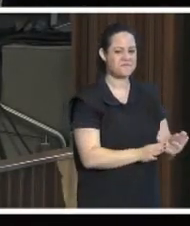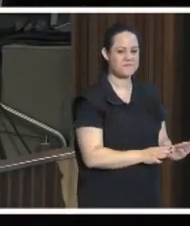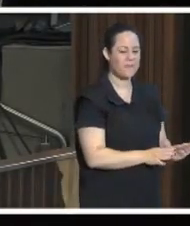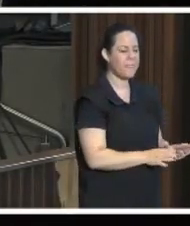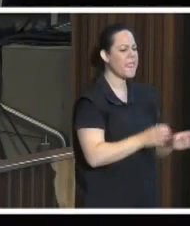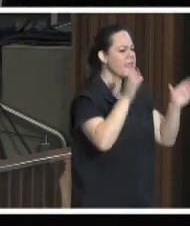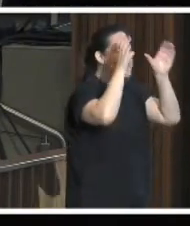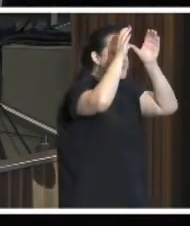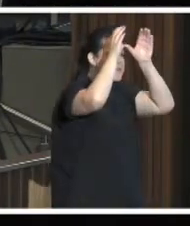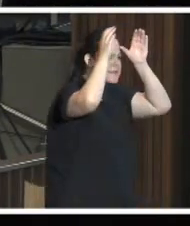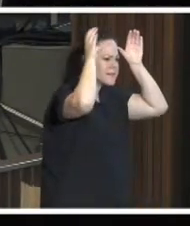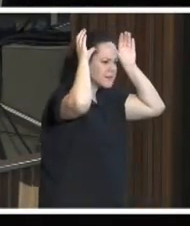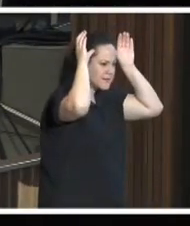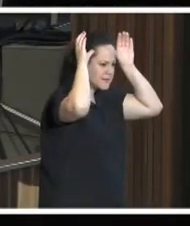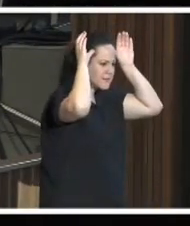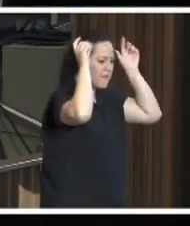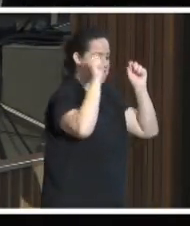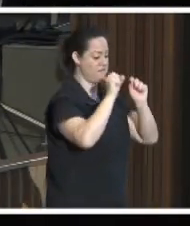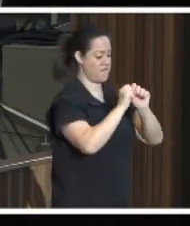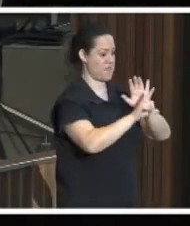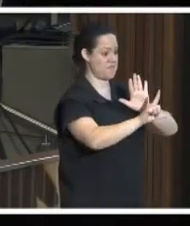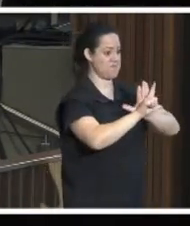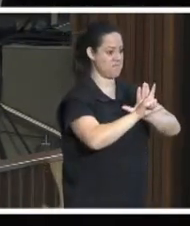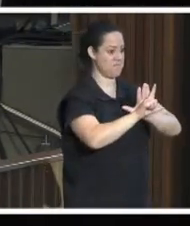César Augusto escreveu a lei,